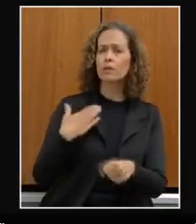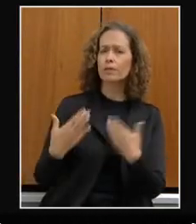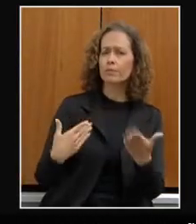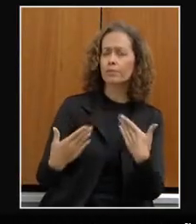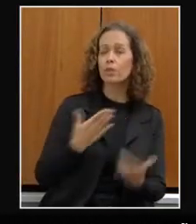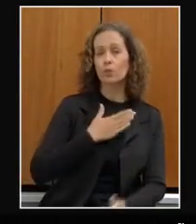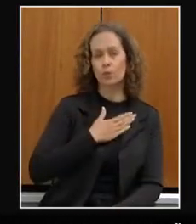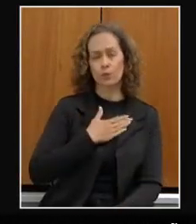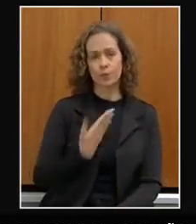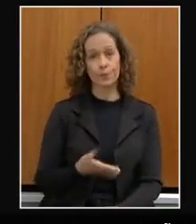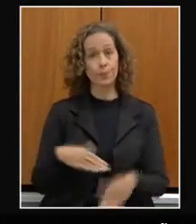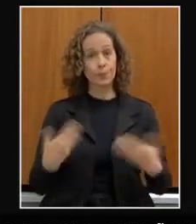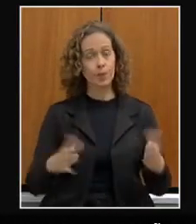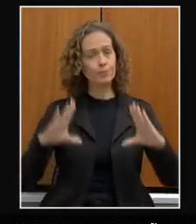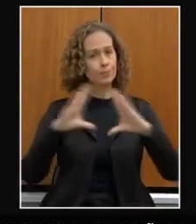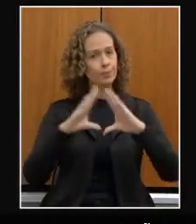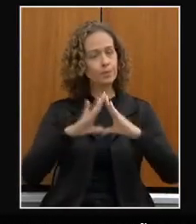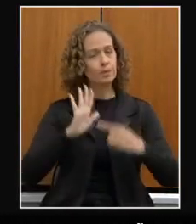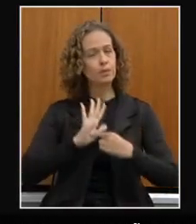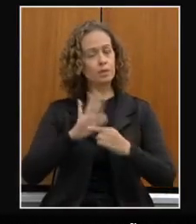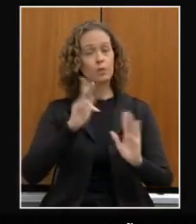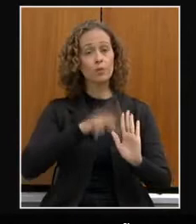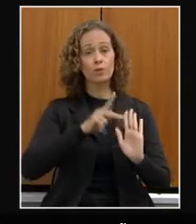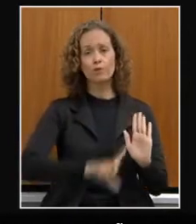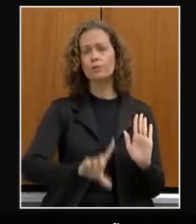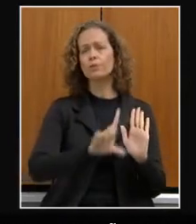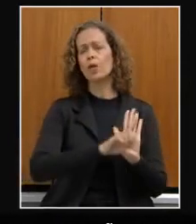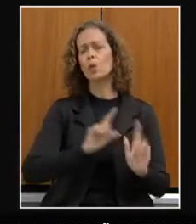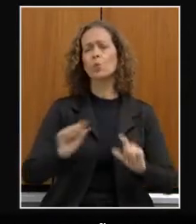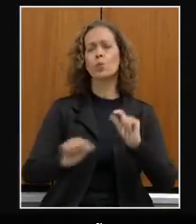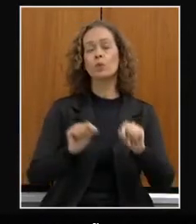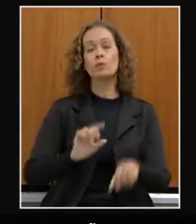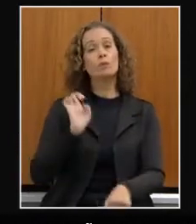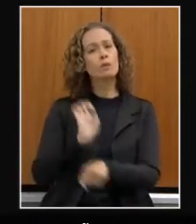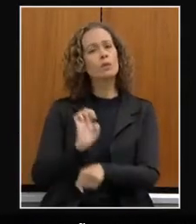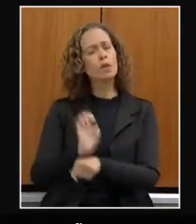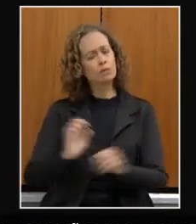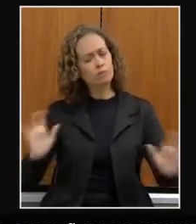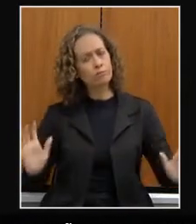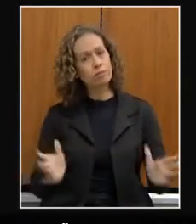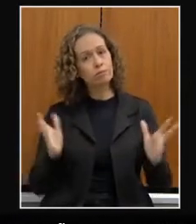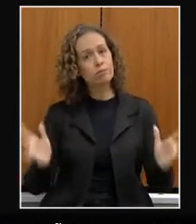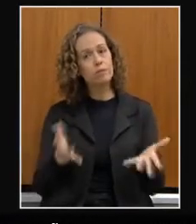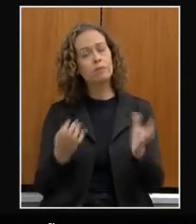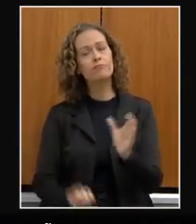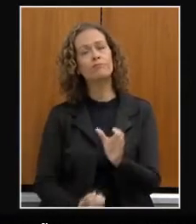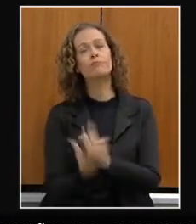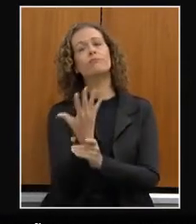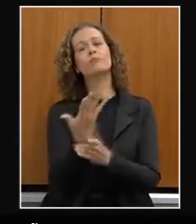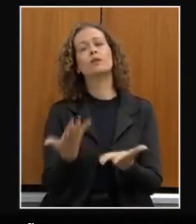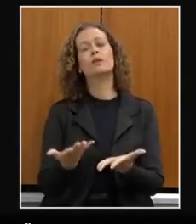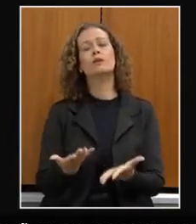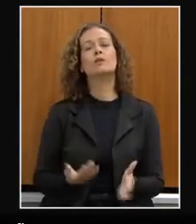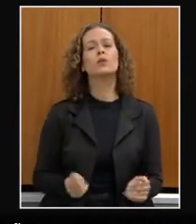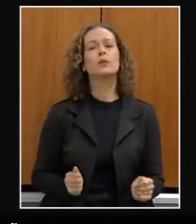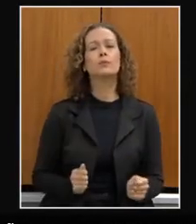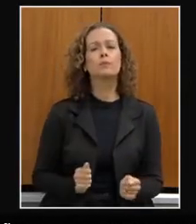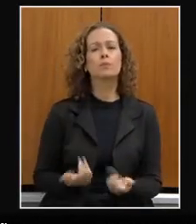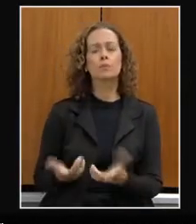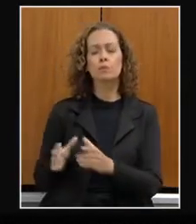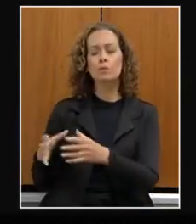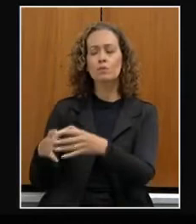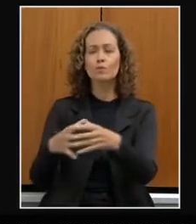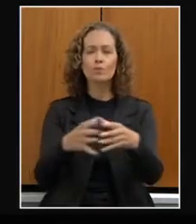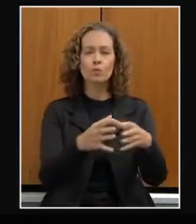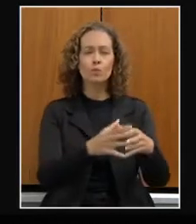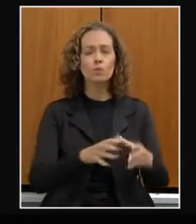apresentei nessa casa um projeto de lei para que o estado possa oferecer incentivos para a implantação de pequenas usinas de oxigênio nos hospitais